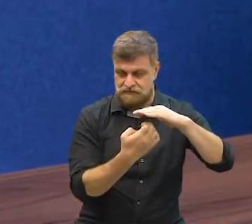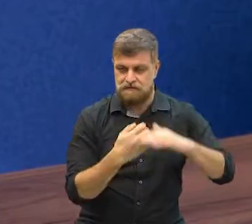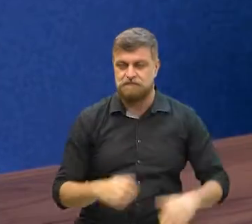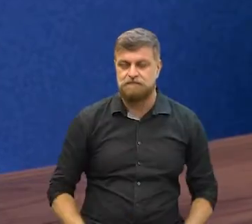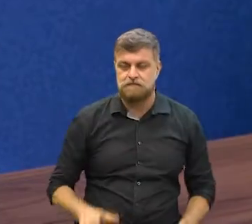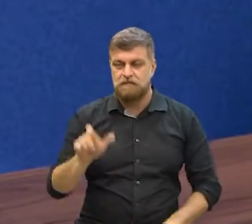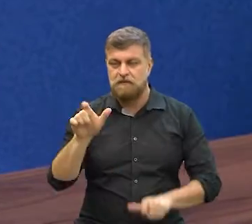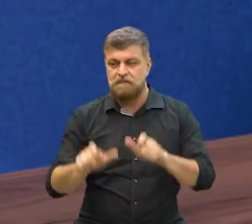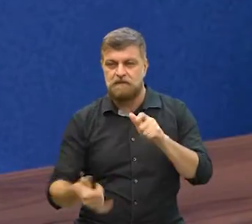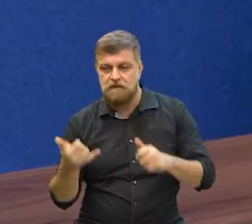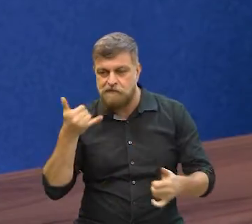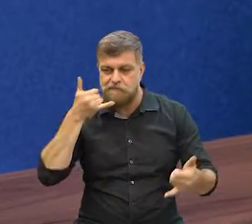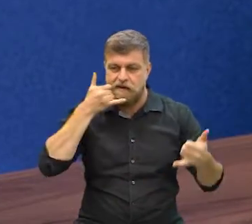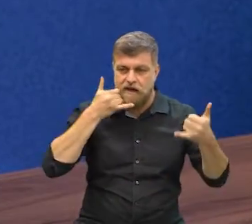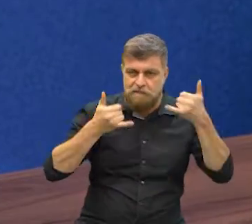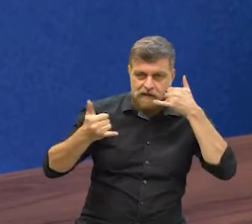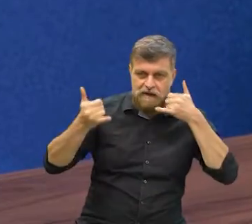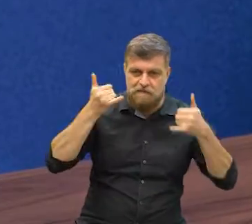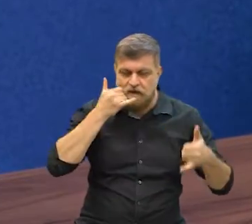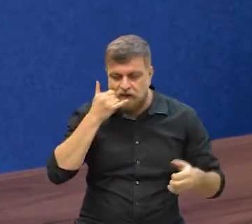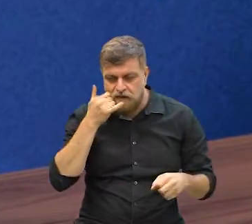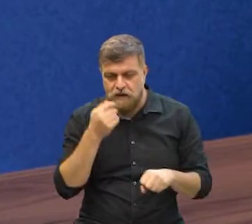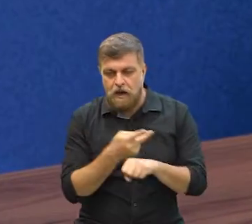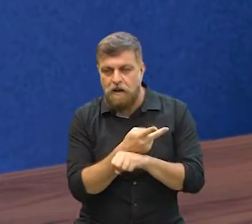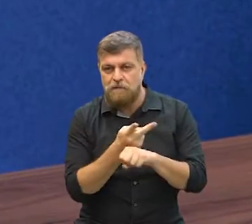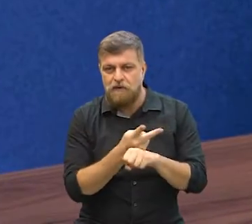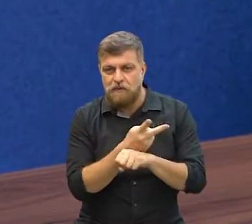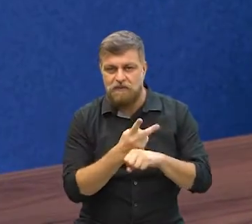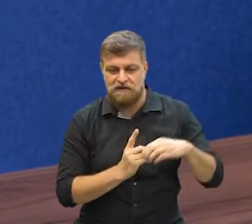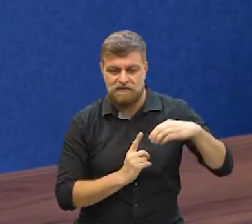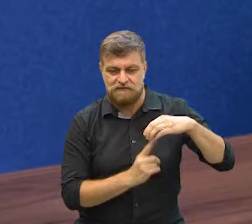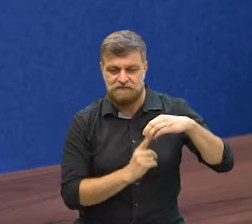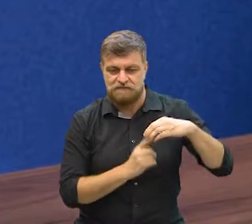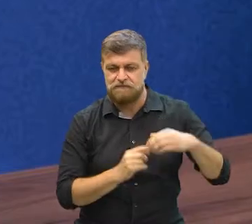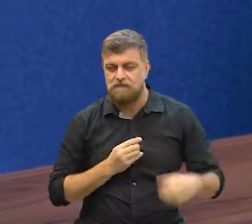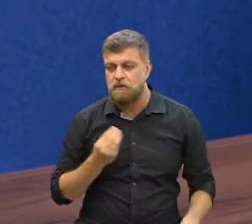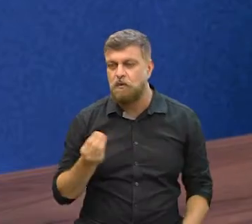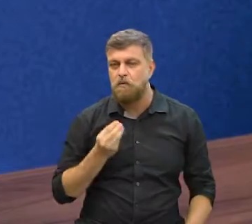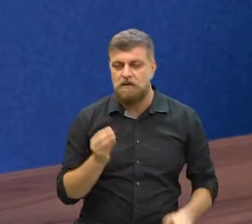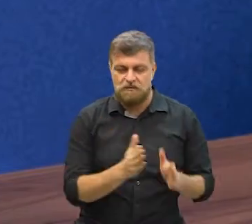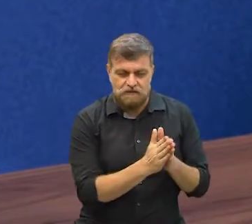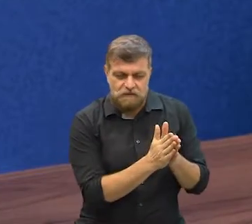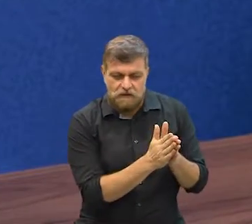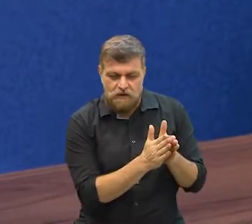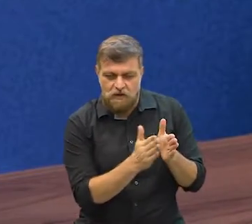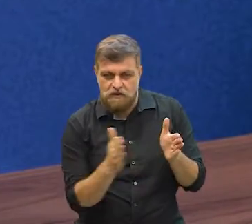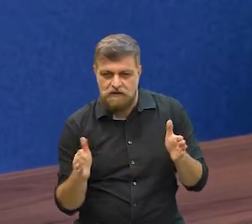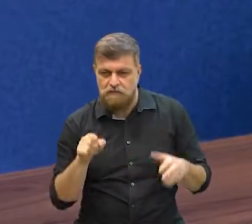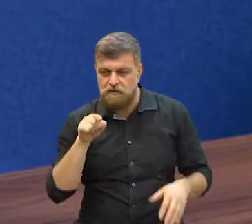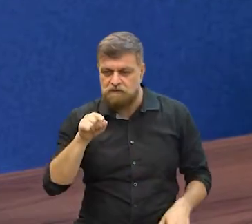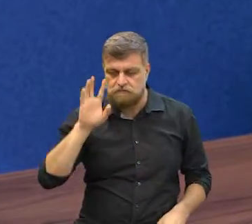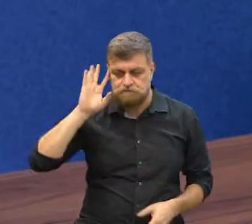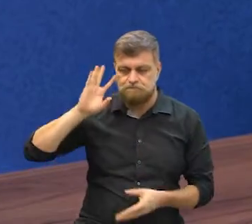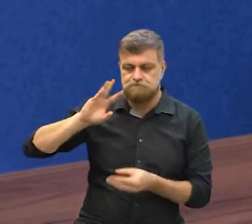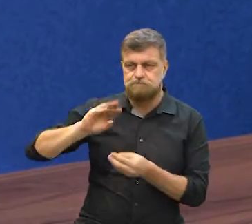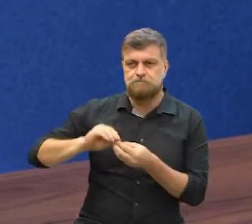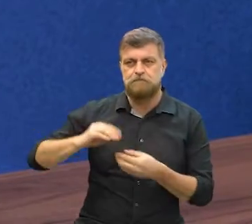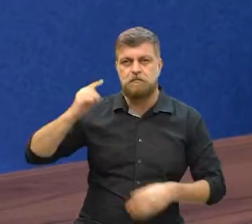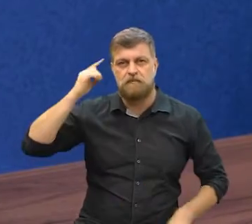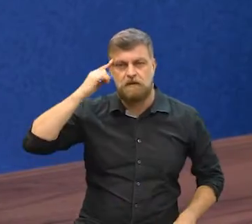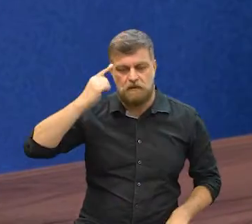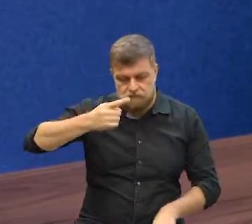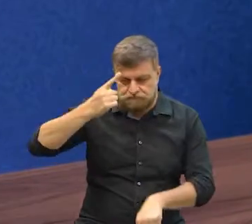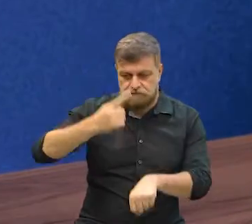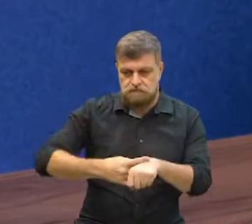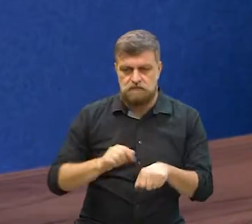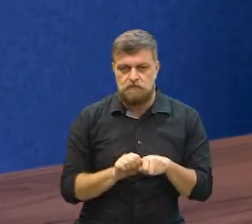ligação, as pessoas procurando pela clínica, em quanto tempo ficou ainda nesse modelo, Aline? Até que vocês chegaram e